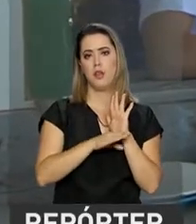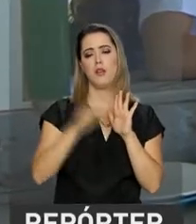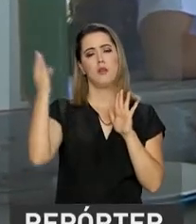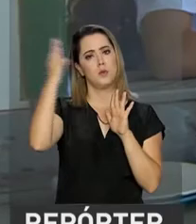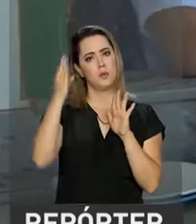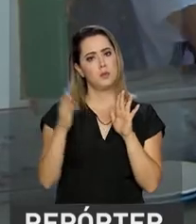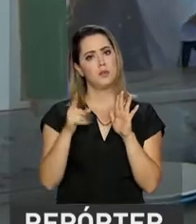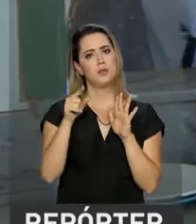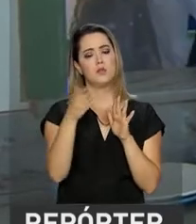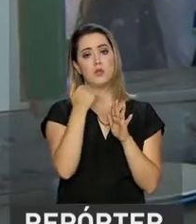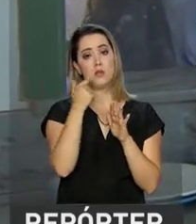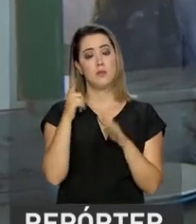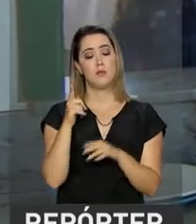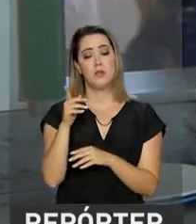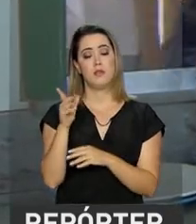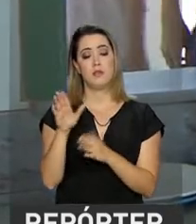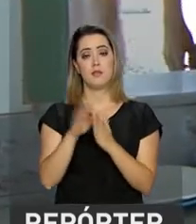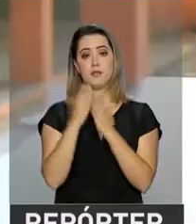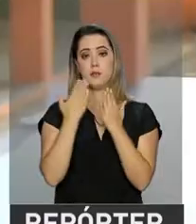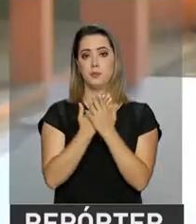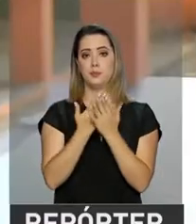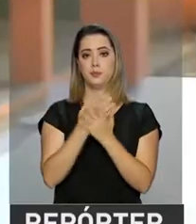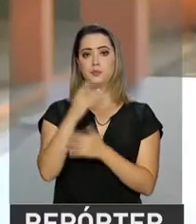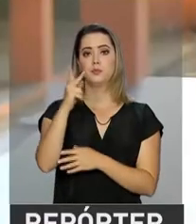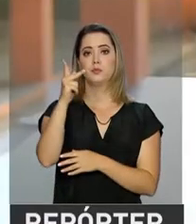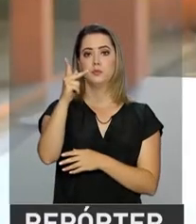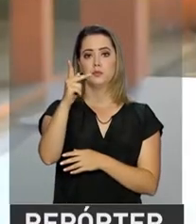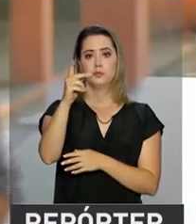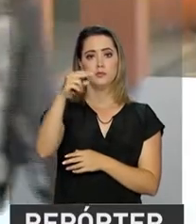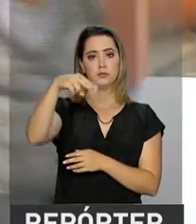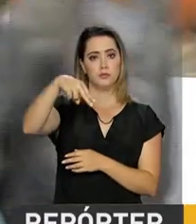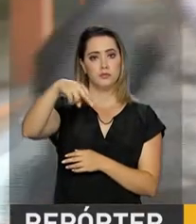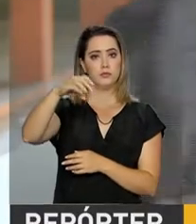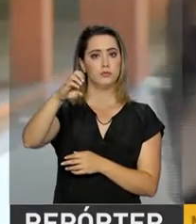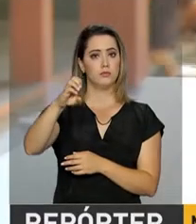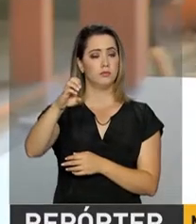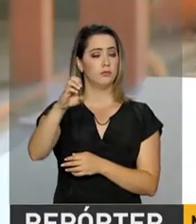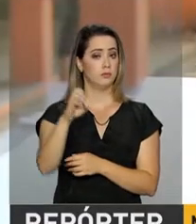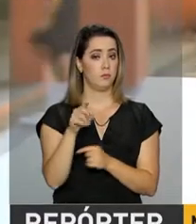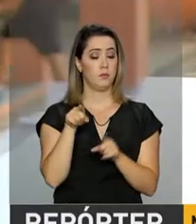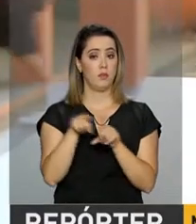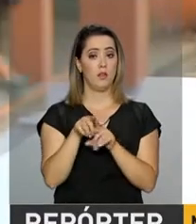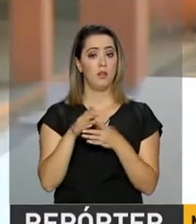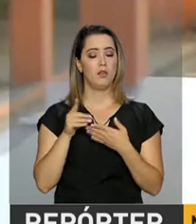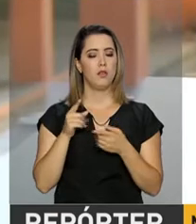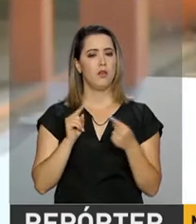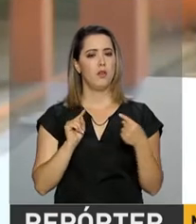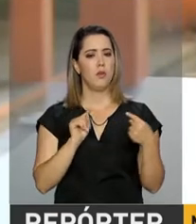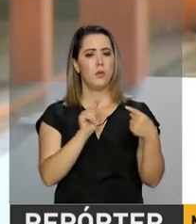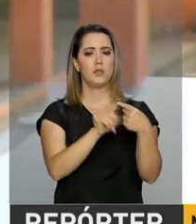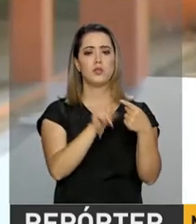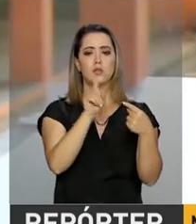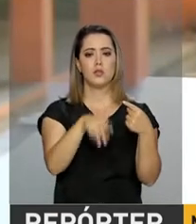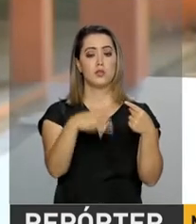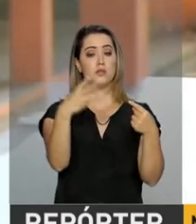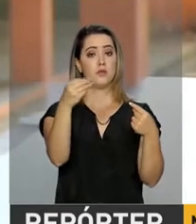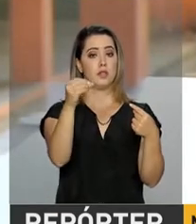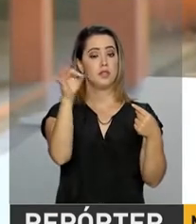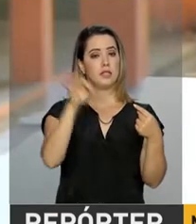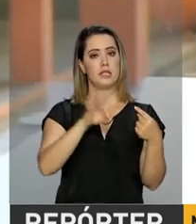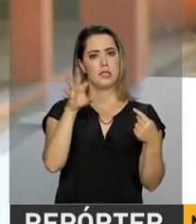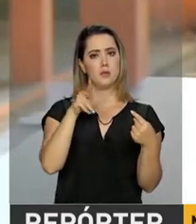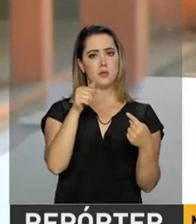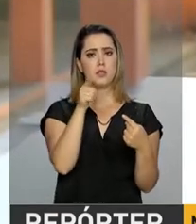do governo federal o finais o programa nacional de alimentação escolar prevê que pelo menos 30% dá merenda